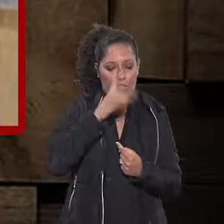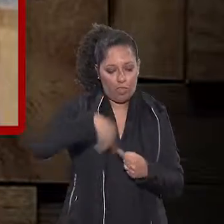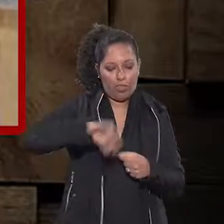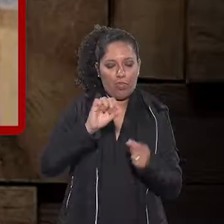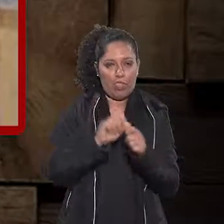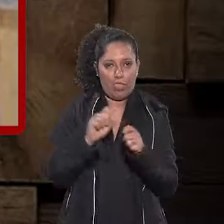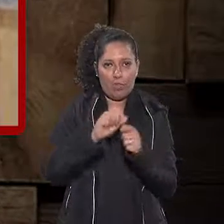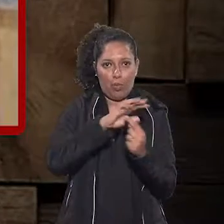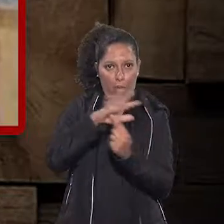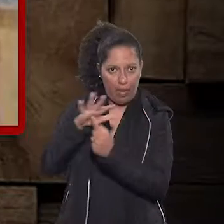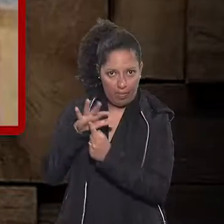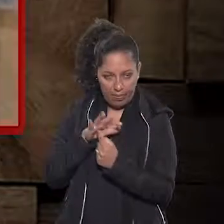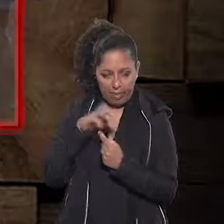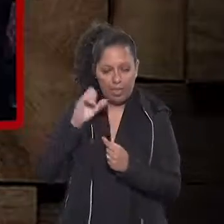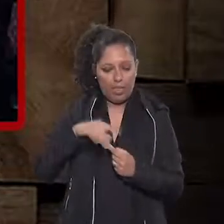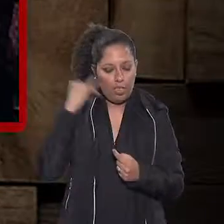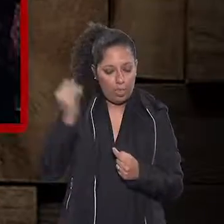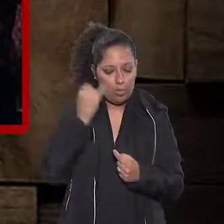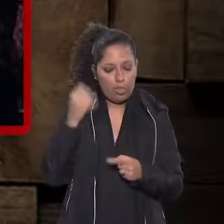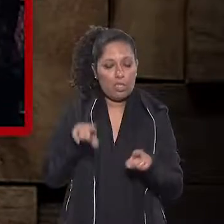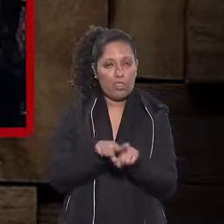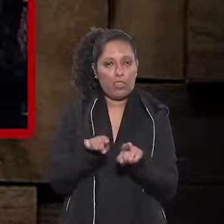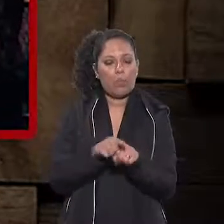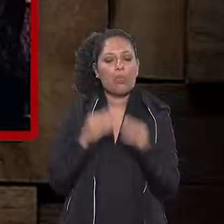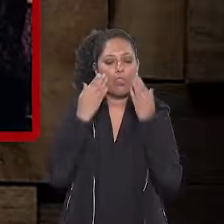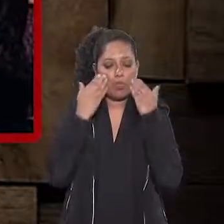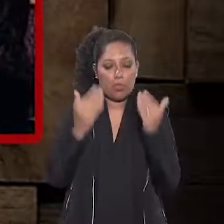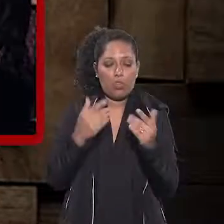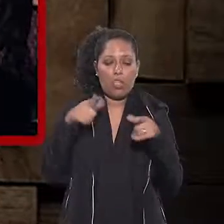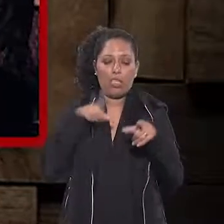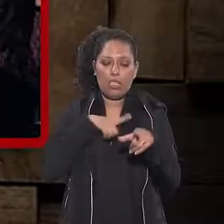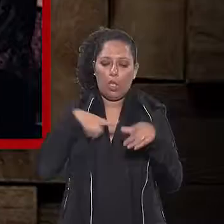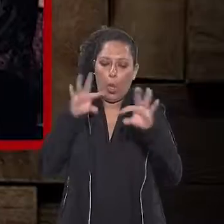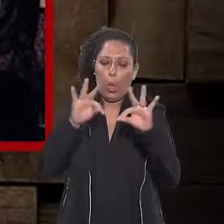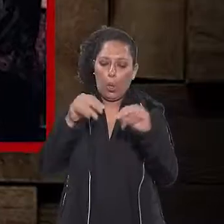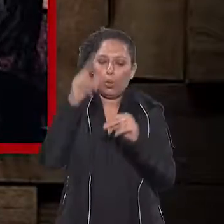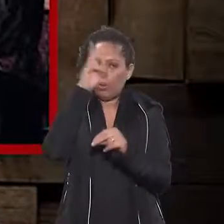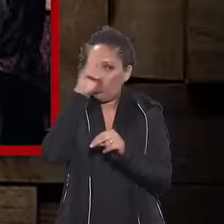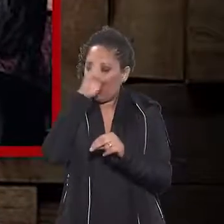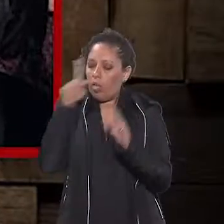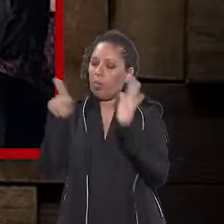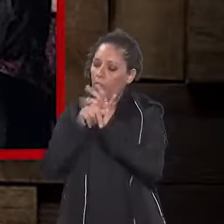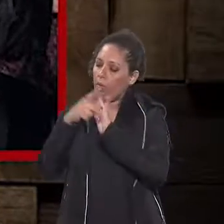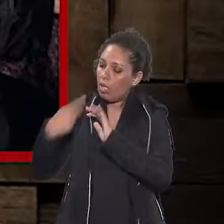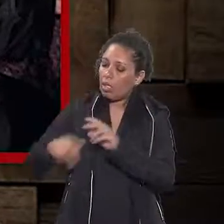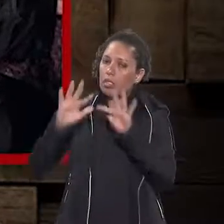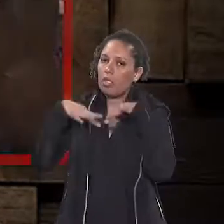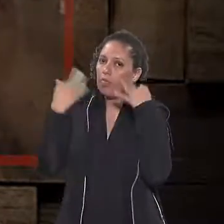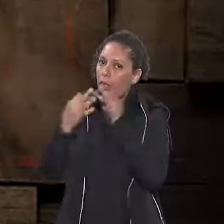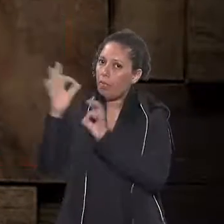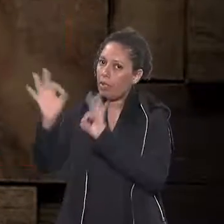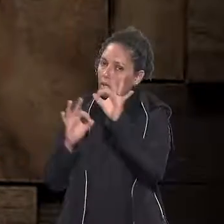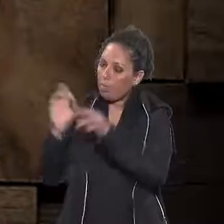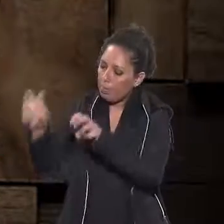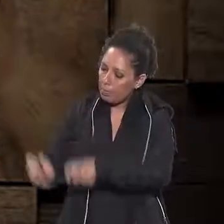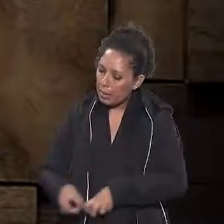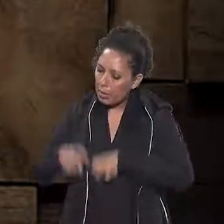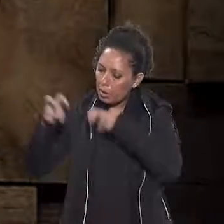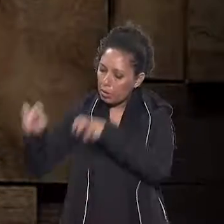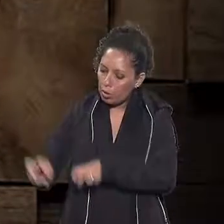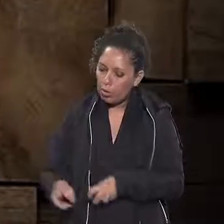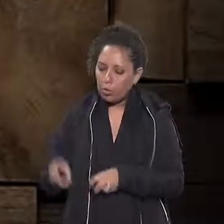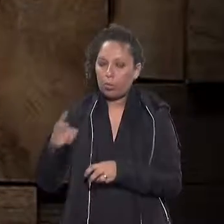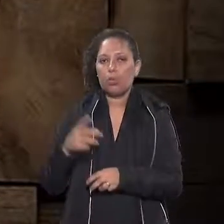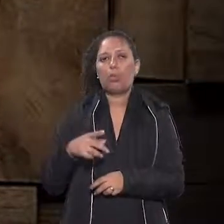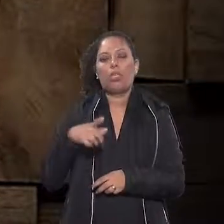uma feira e é muito importante mostrar que por trás daquela feira tem toda a história dos produtores e o trabalho que a gente faz para organizar isso da maneira